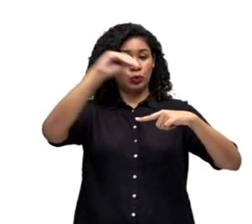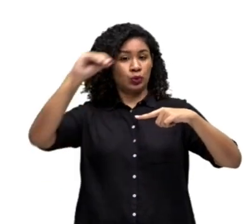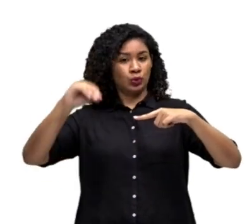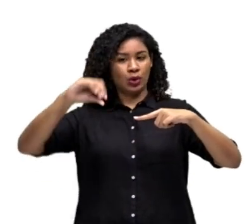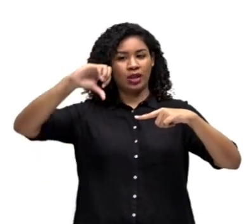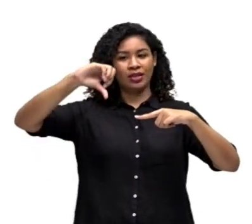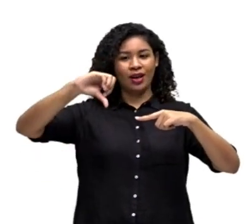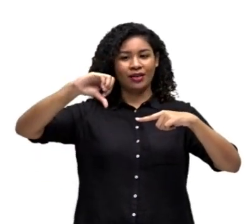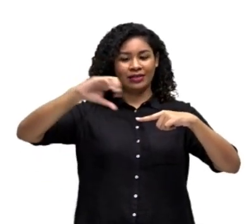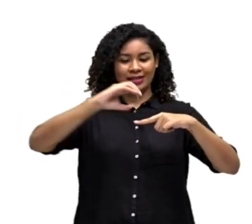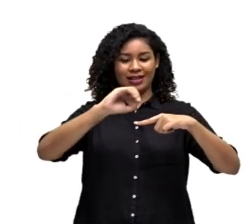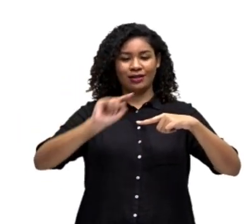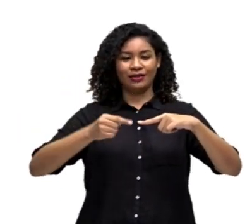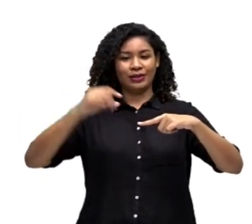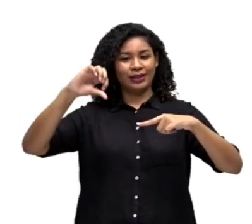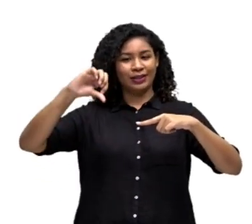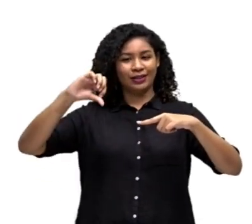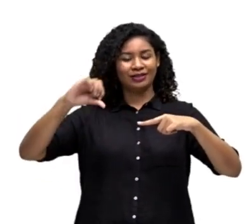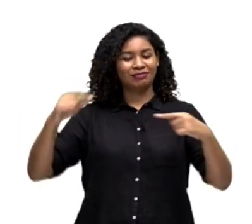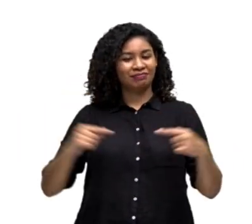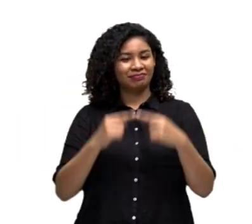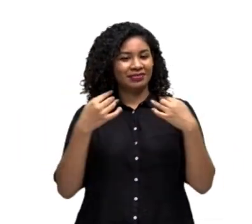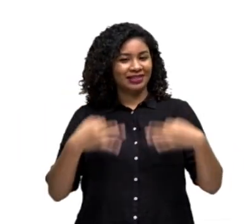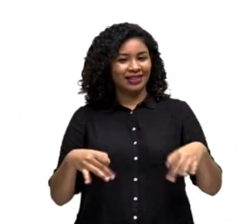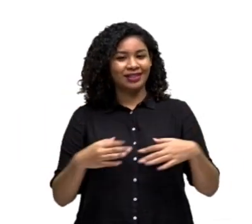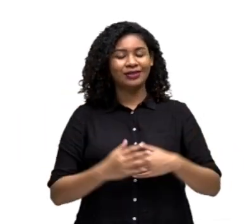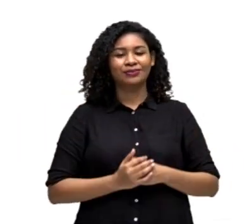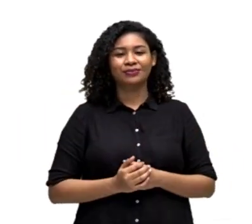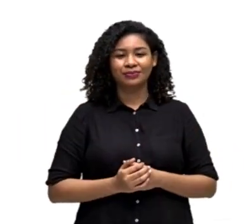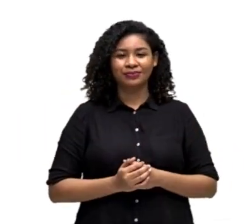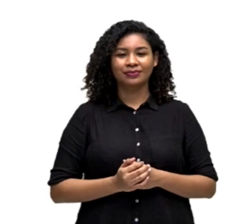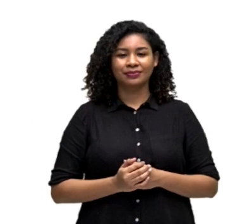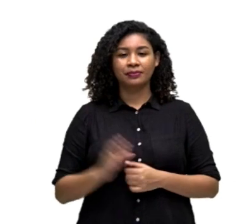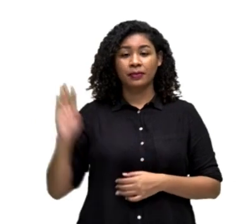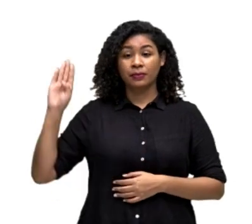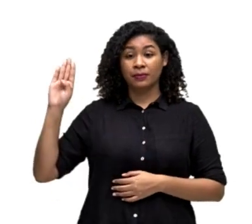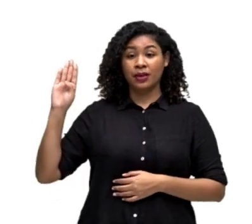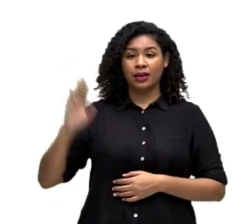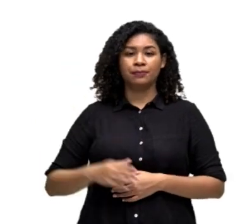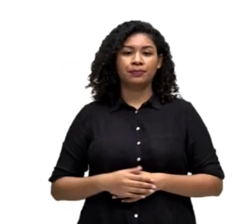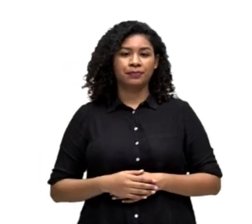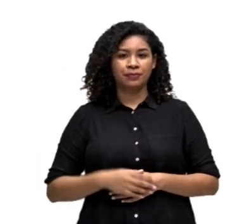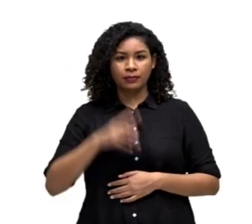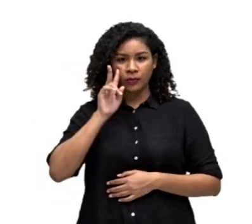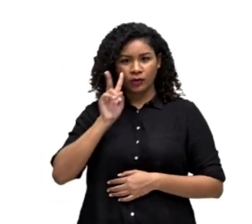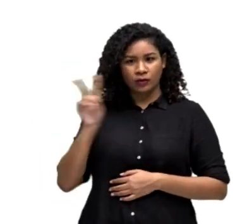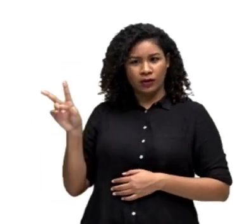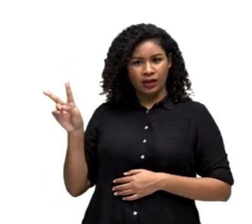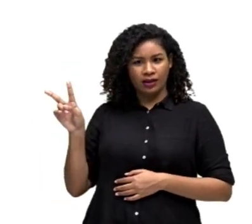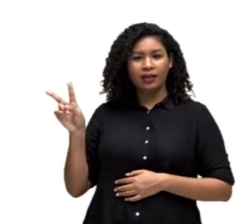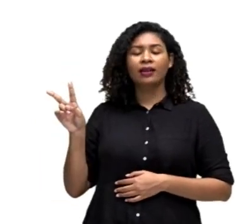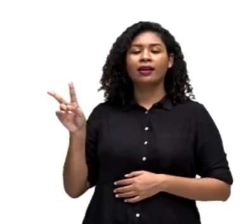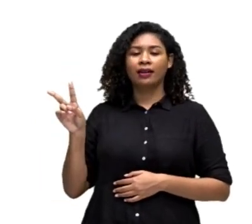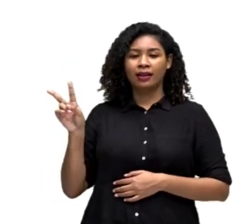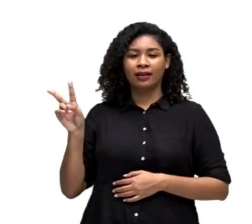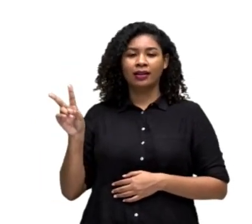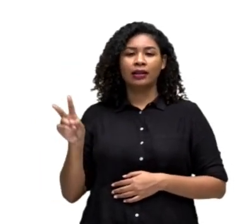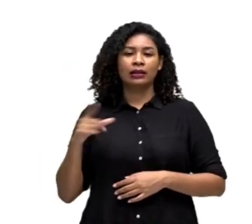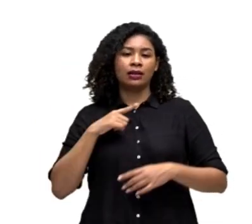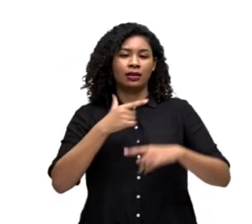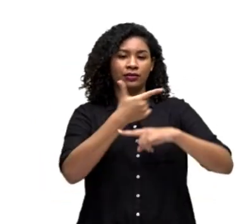nosso número decimal possuirá uma casa decimal. Na letra B, reparem que nós temos a nossa